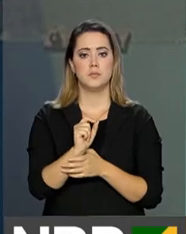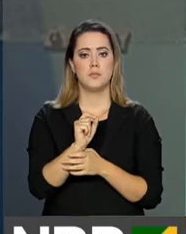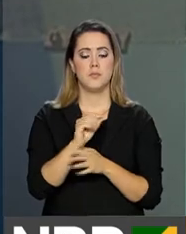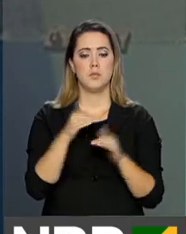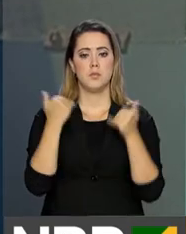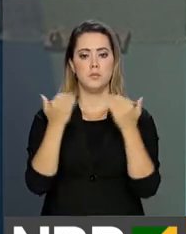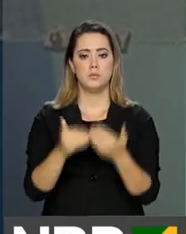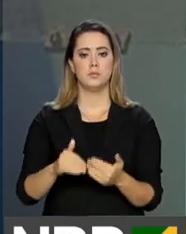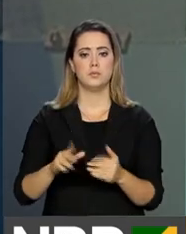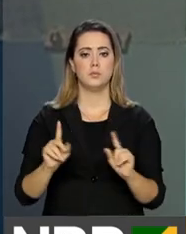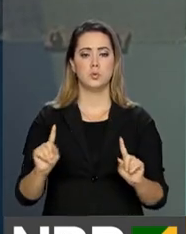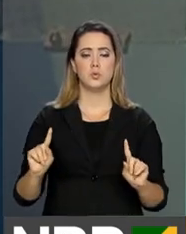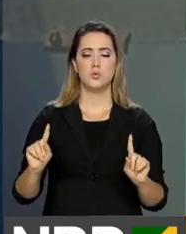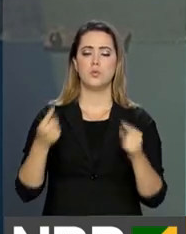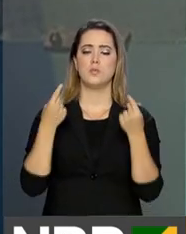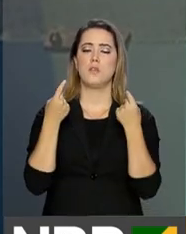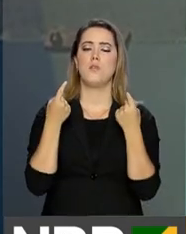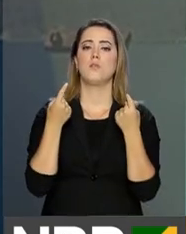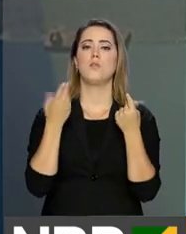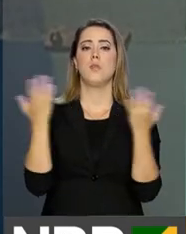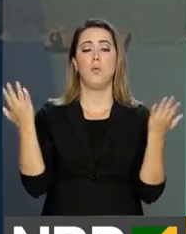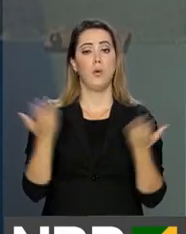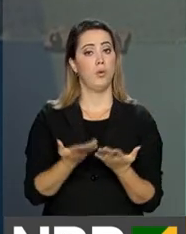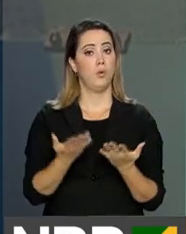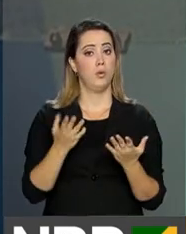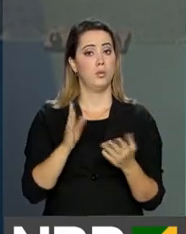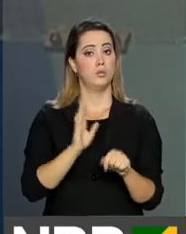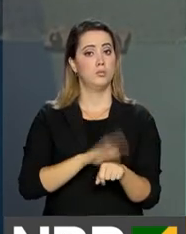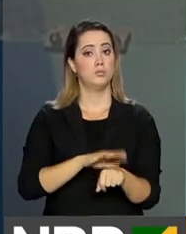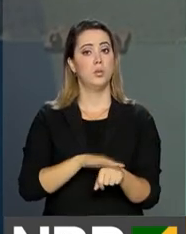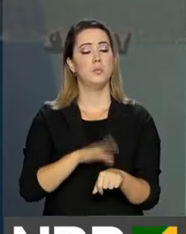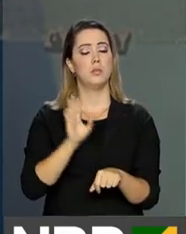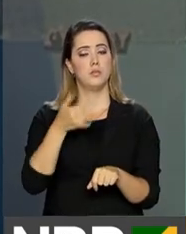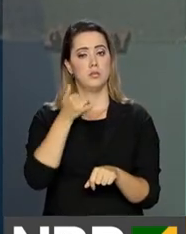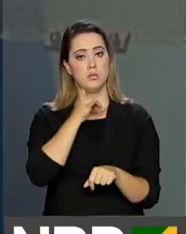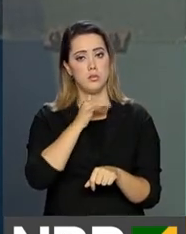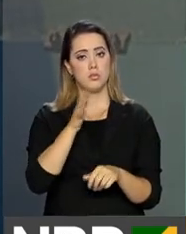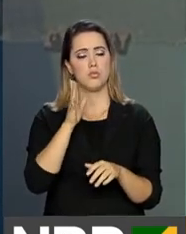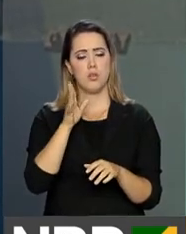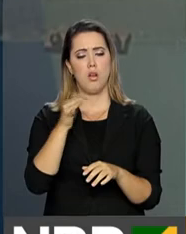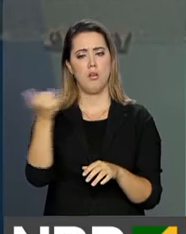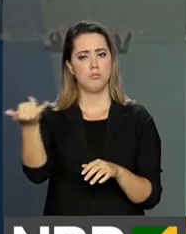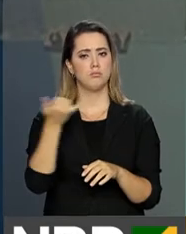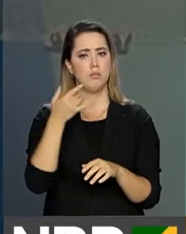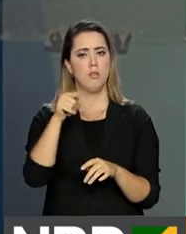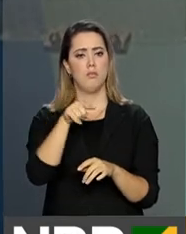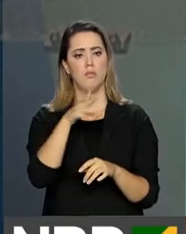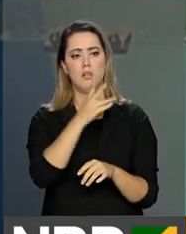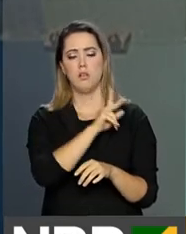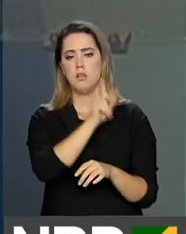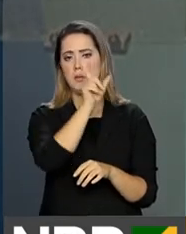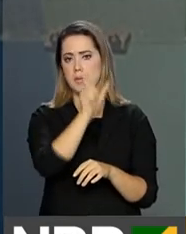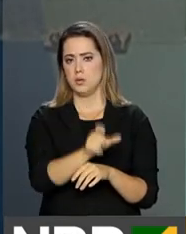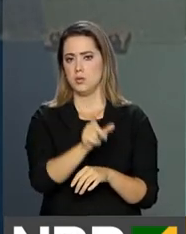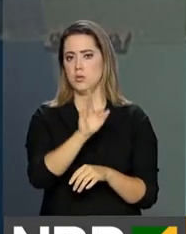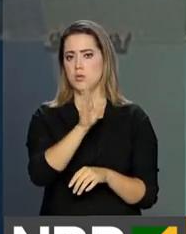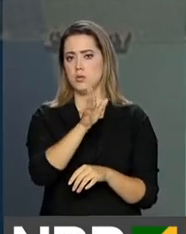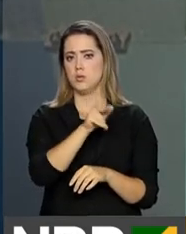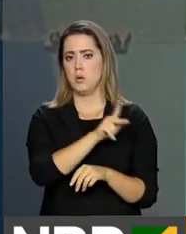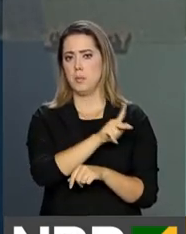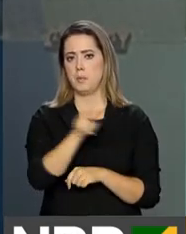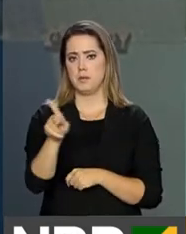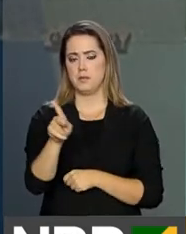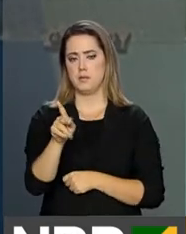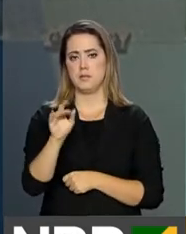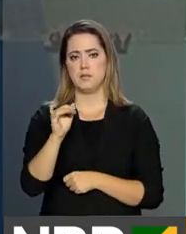isso diante dos desafios do momento atual, que foi relatado pelo eminente presidente